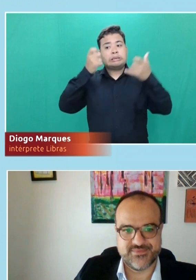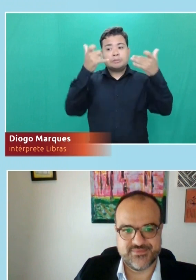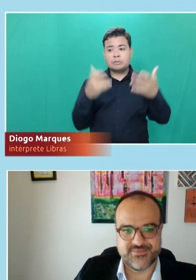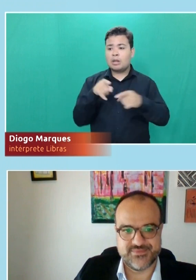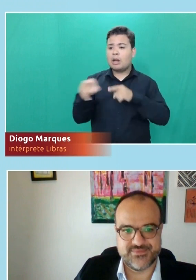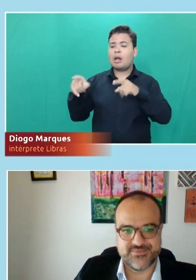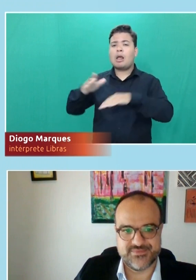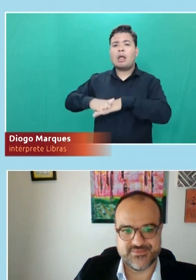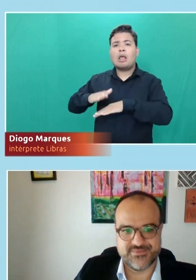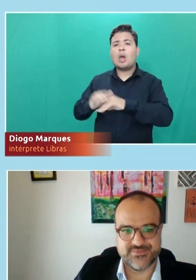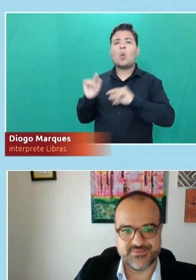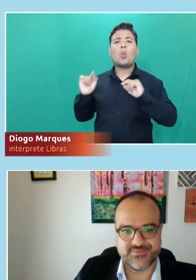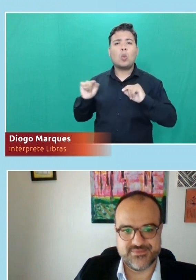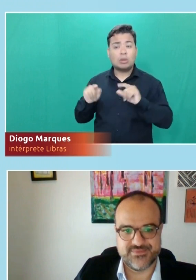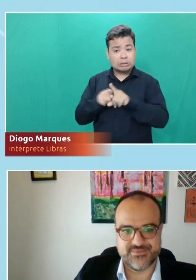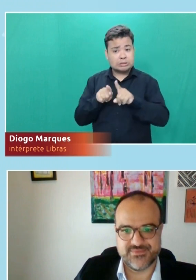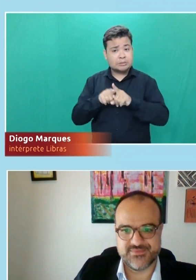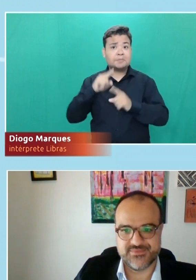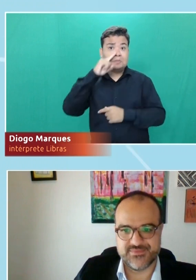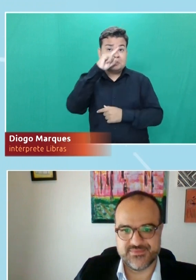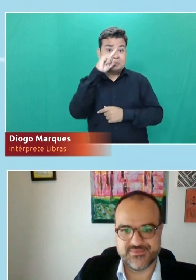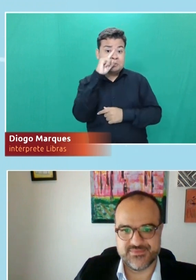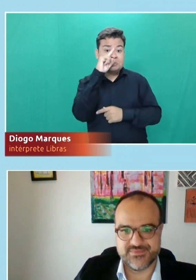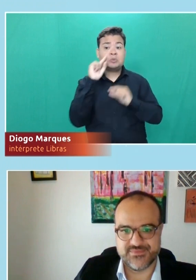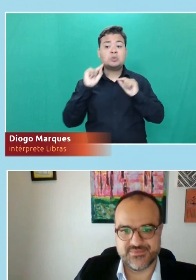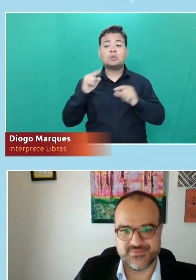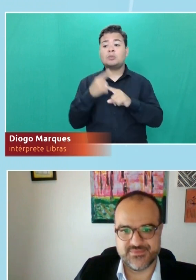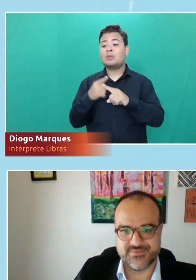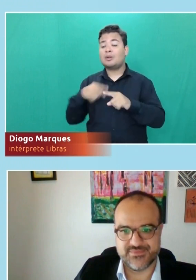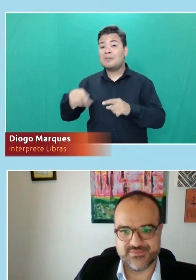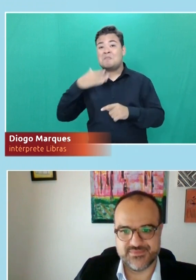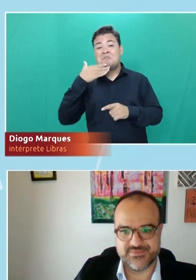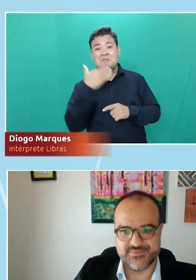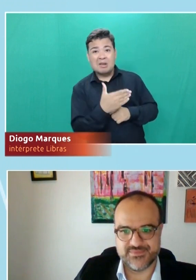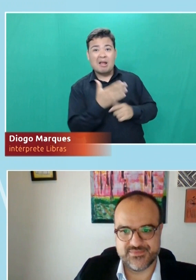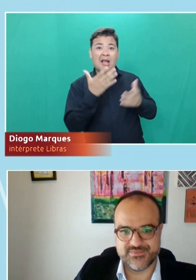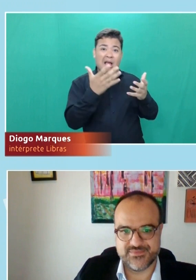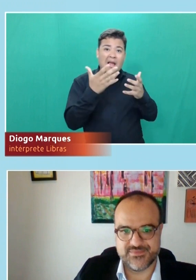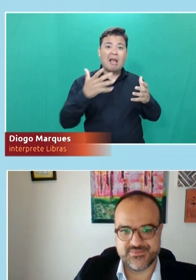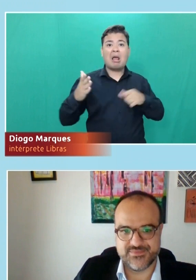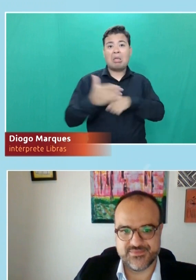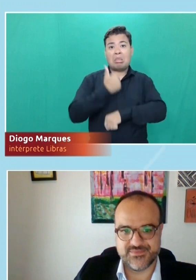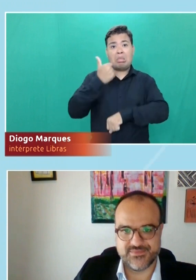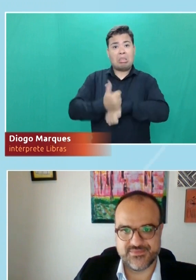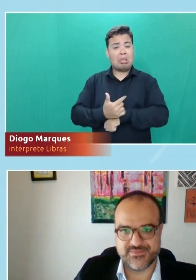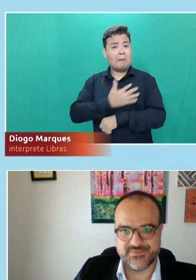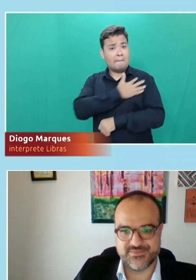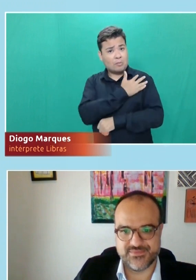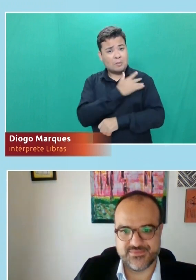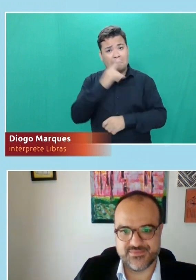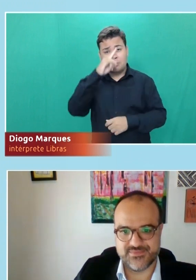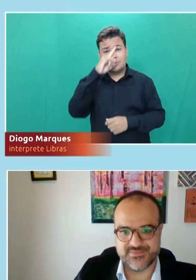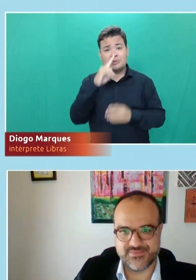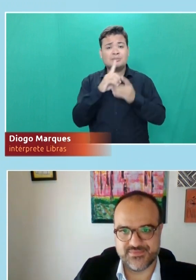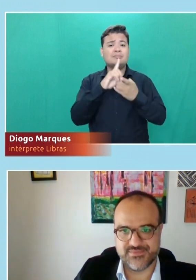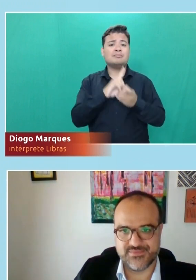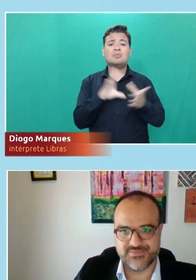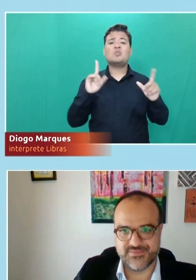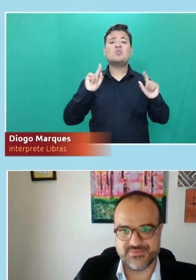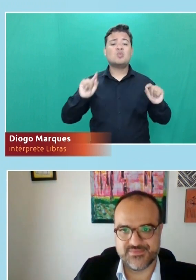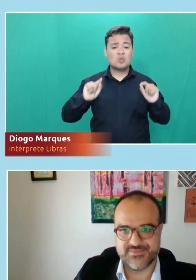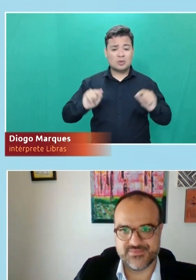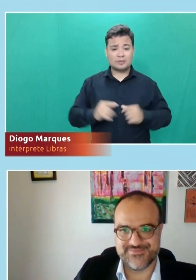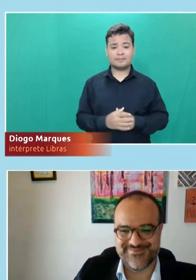os riscos desses pedidos, né, para a nossa democracia e para o futuro governo. E quem vai falar sobre isso é o